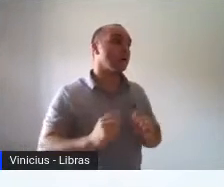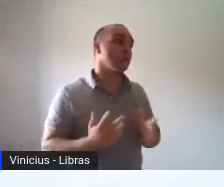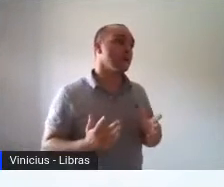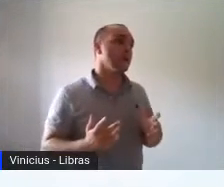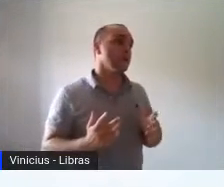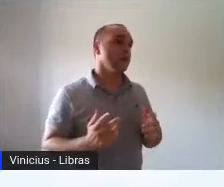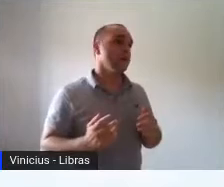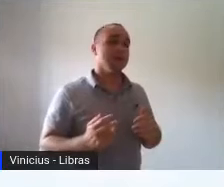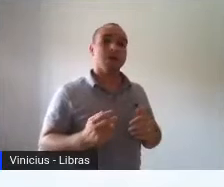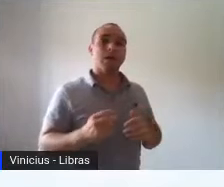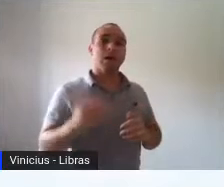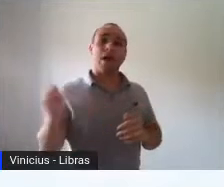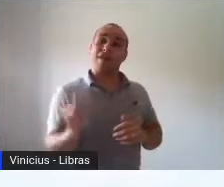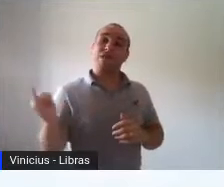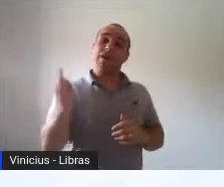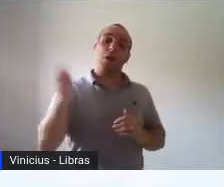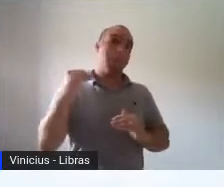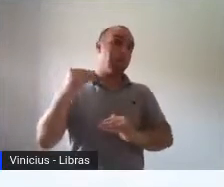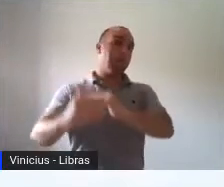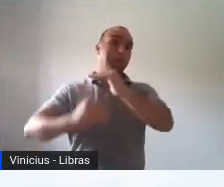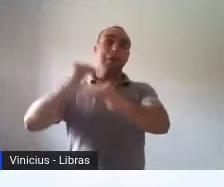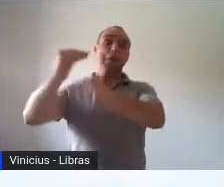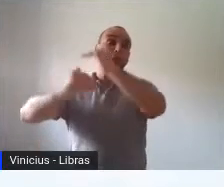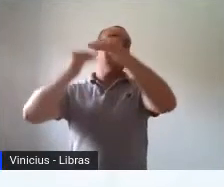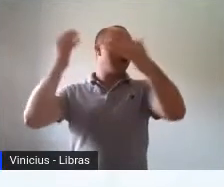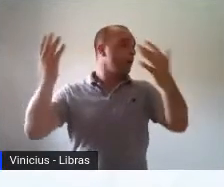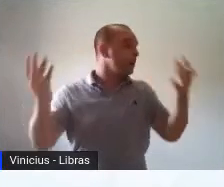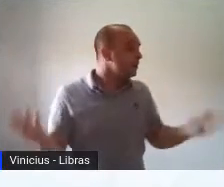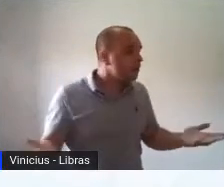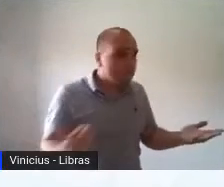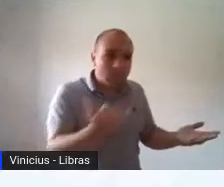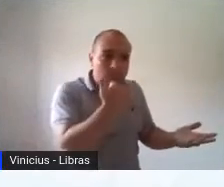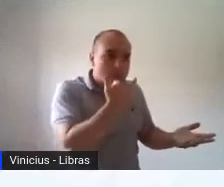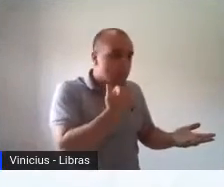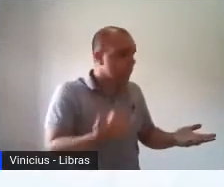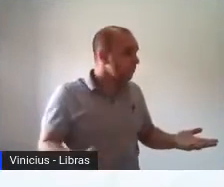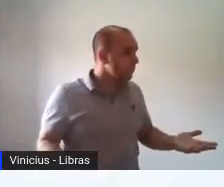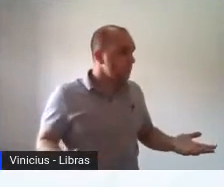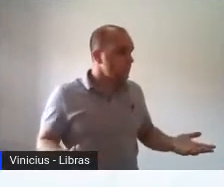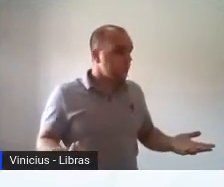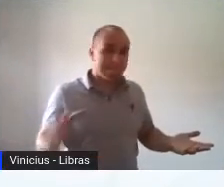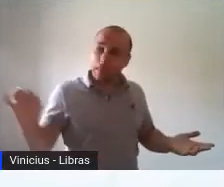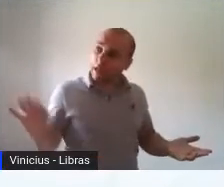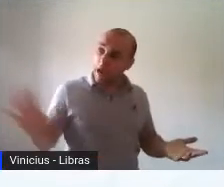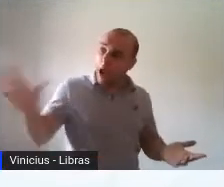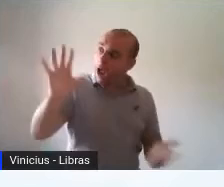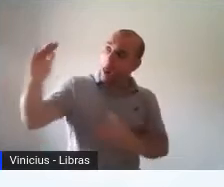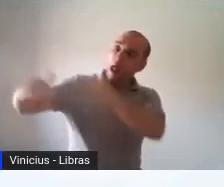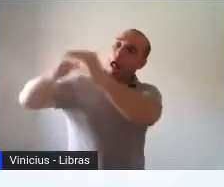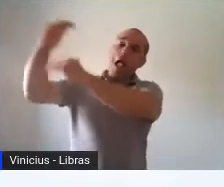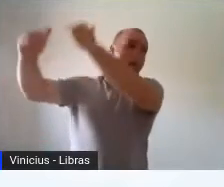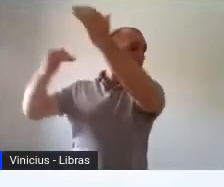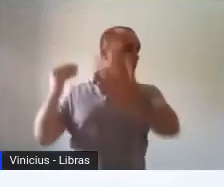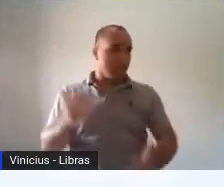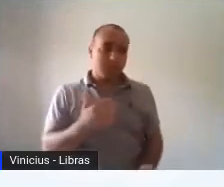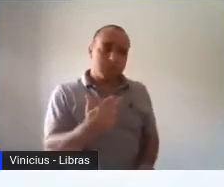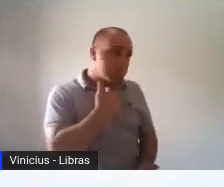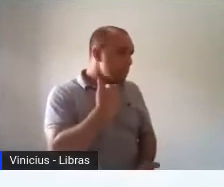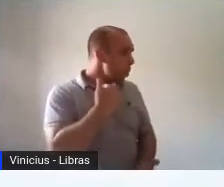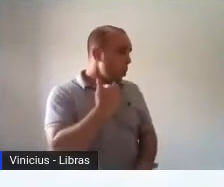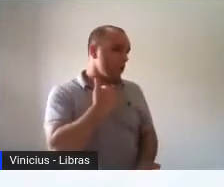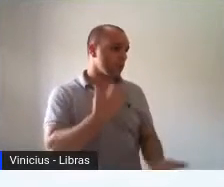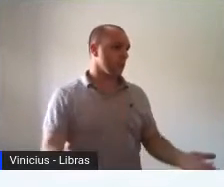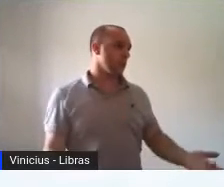países em desenvolvimento como o Brasil. A gente já passou a fase, nos anos 80, 90, de uma hiperinflação. Então, a gente espera realmente